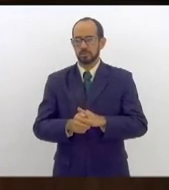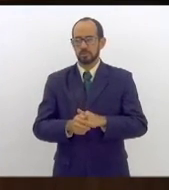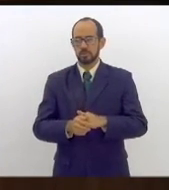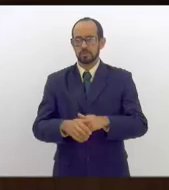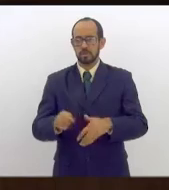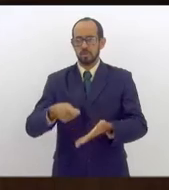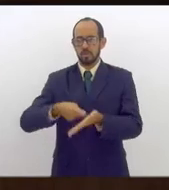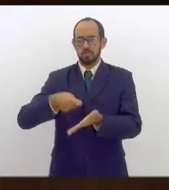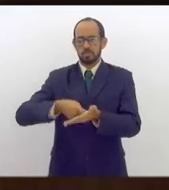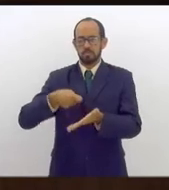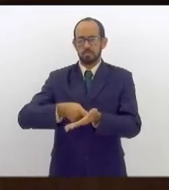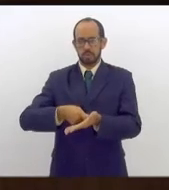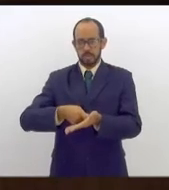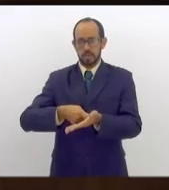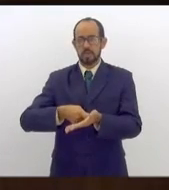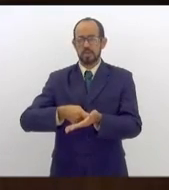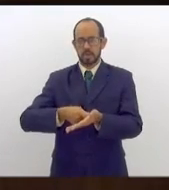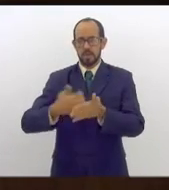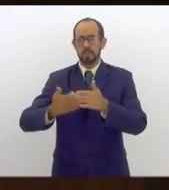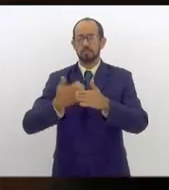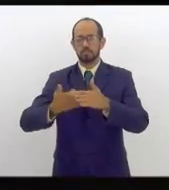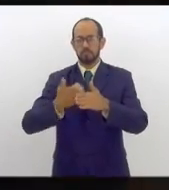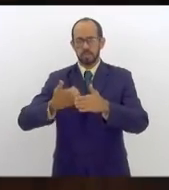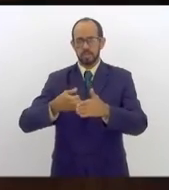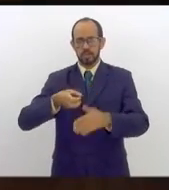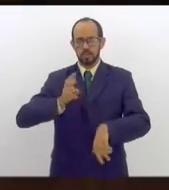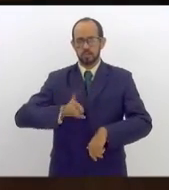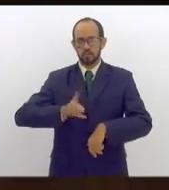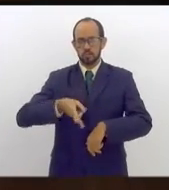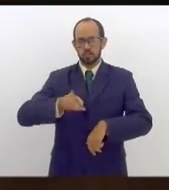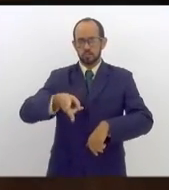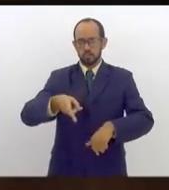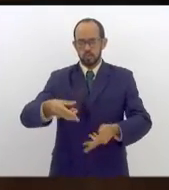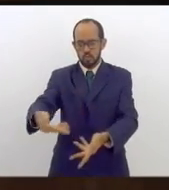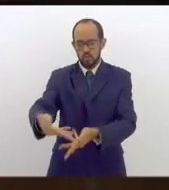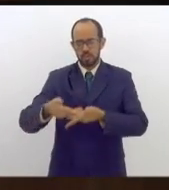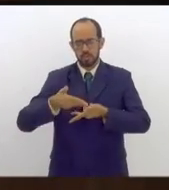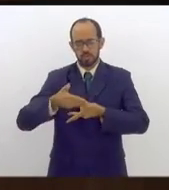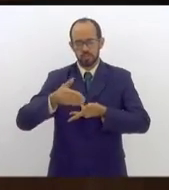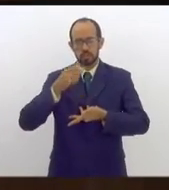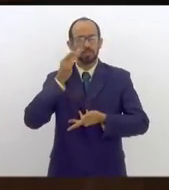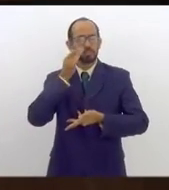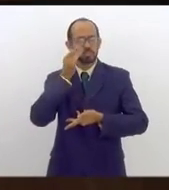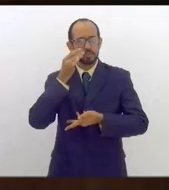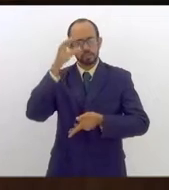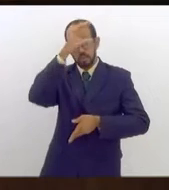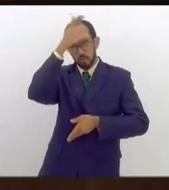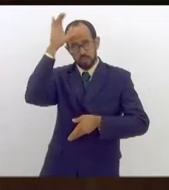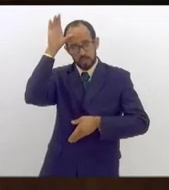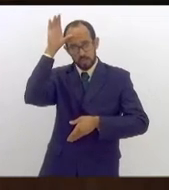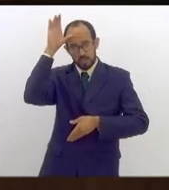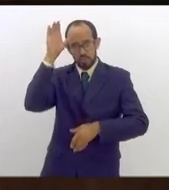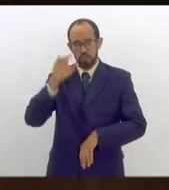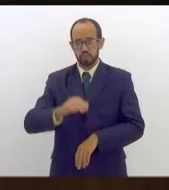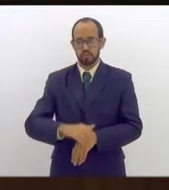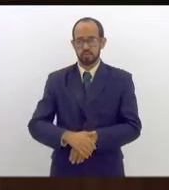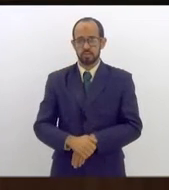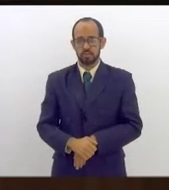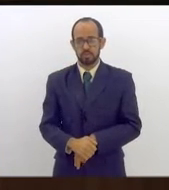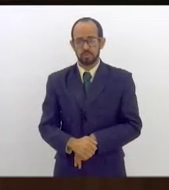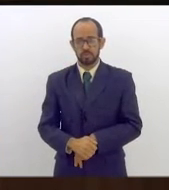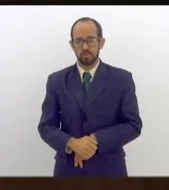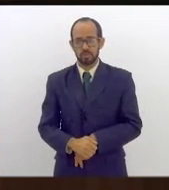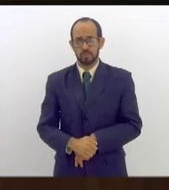obriga a concessionária de serviço público a manter bilheterias para atendimento ao público.